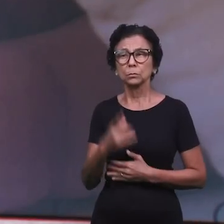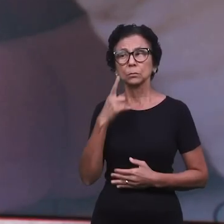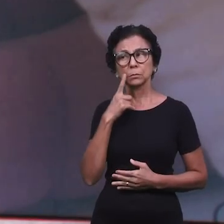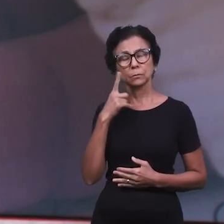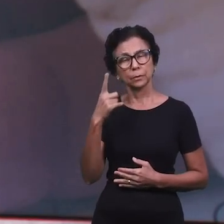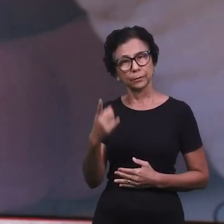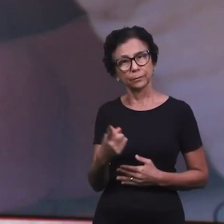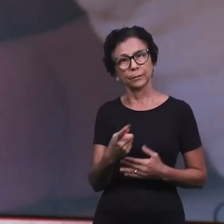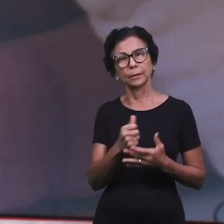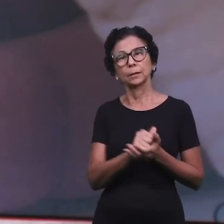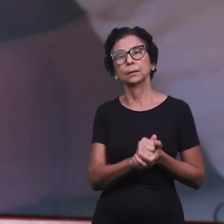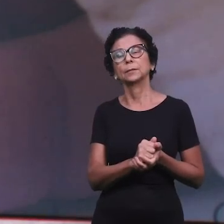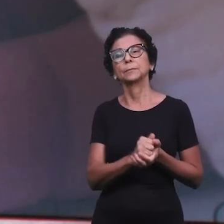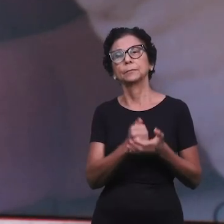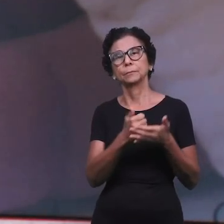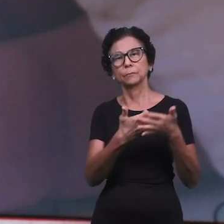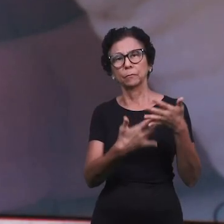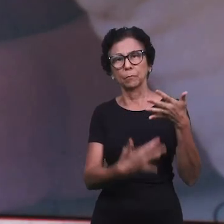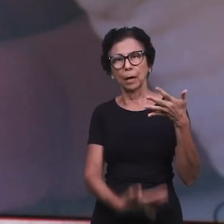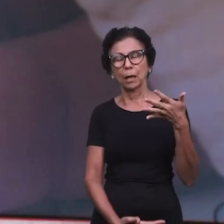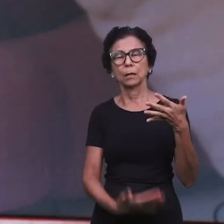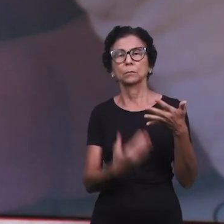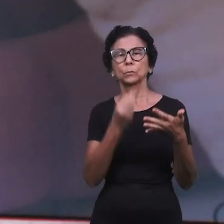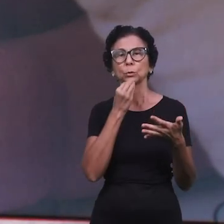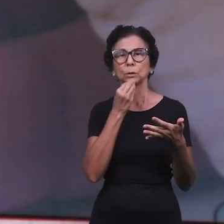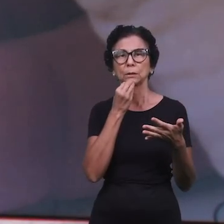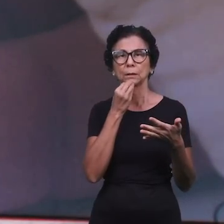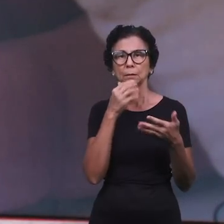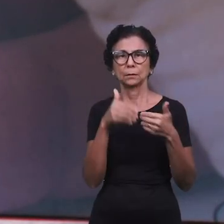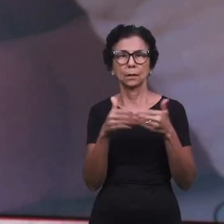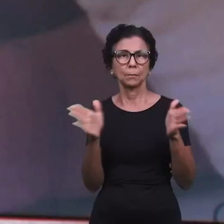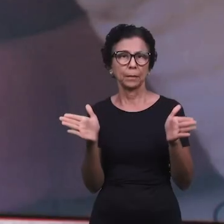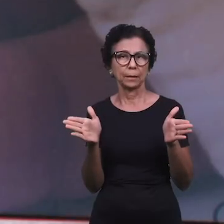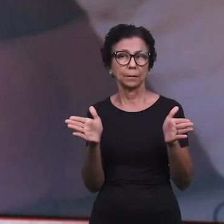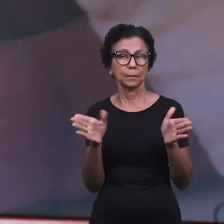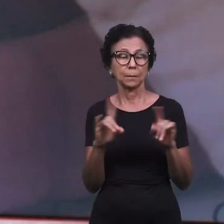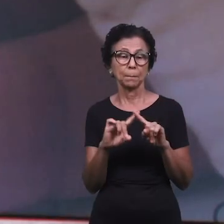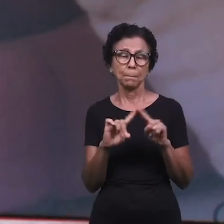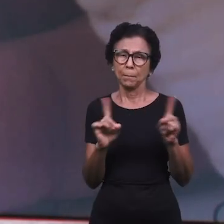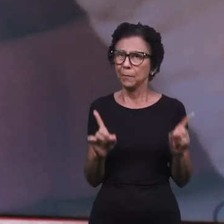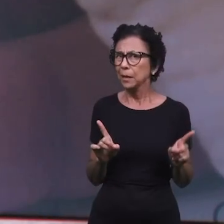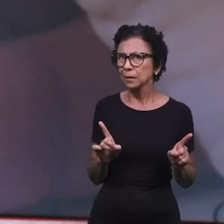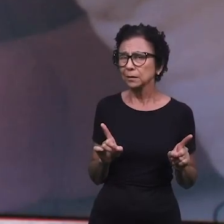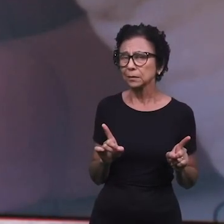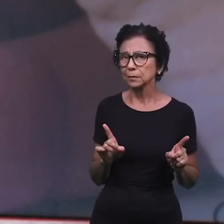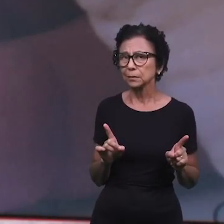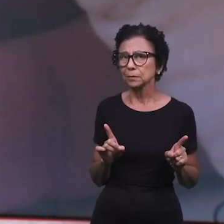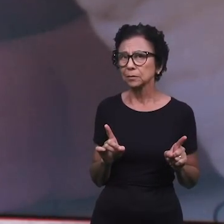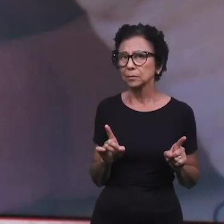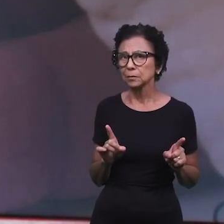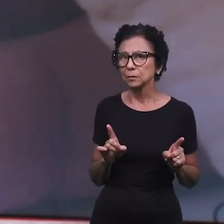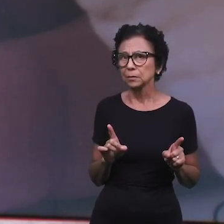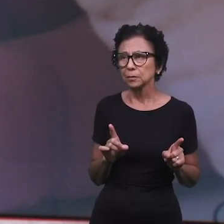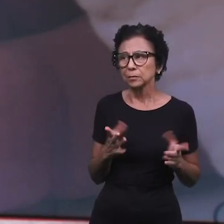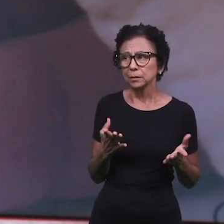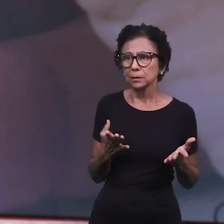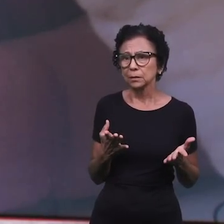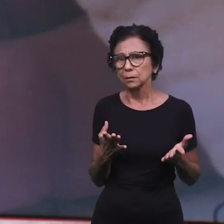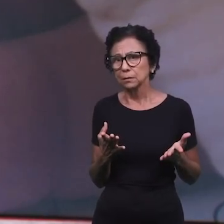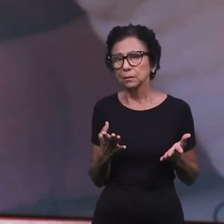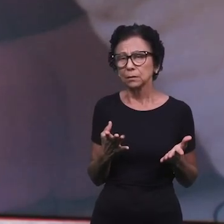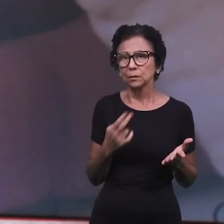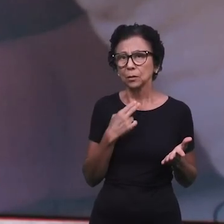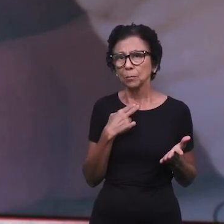verá várias oportunidades abertas, tudo bem? A questão é, você não pode ficar em